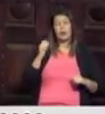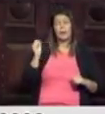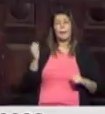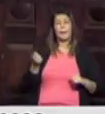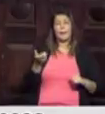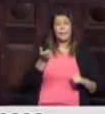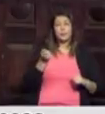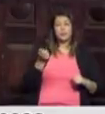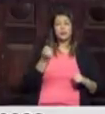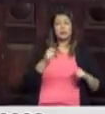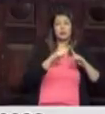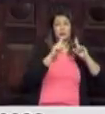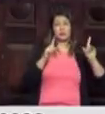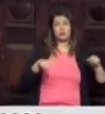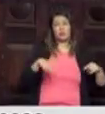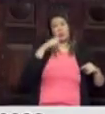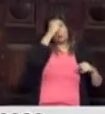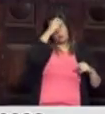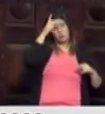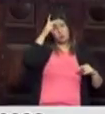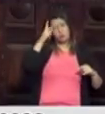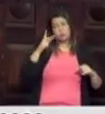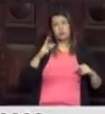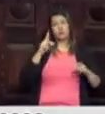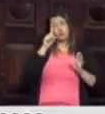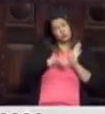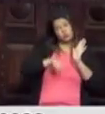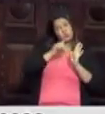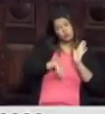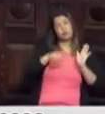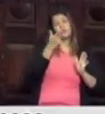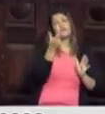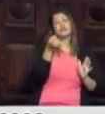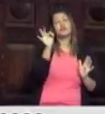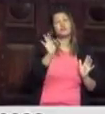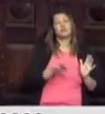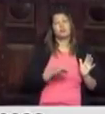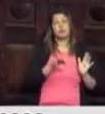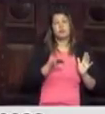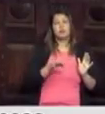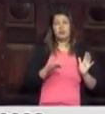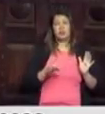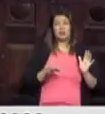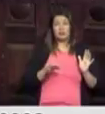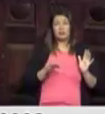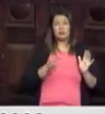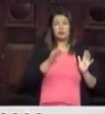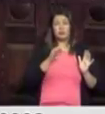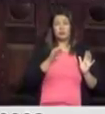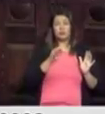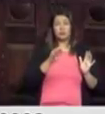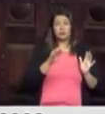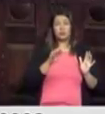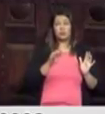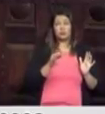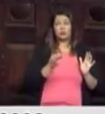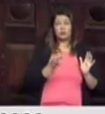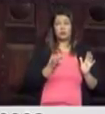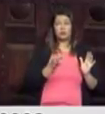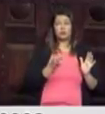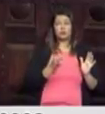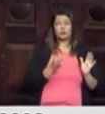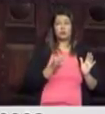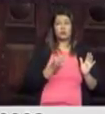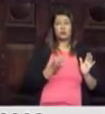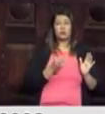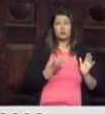aposentadoria do servidor público, descontando 20% dos vencimentos que fecha o